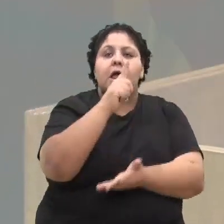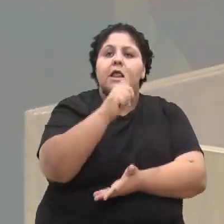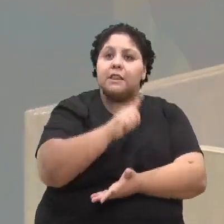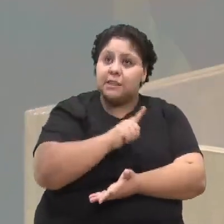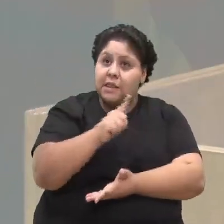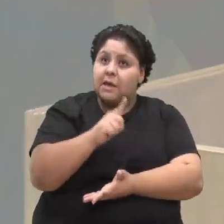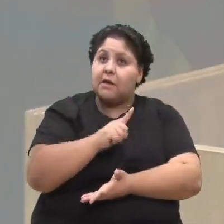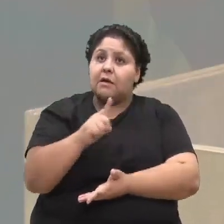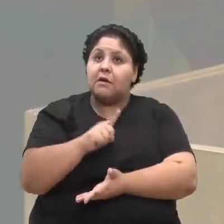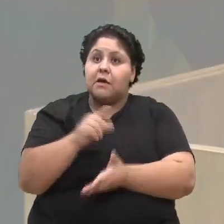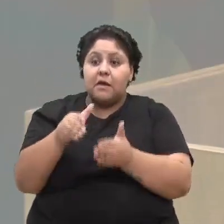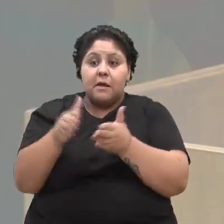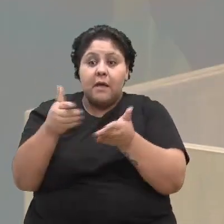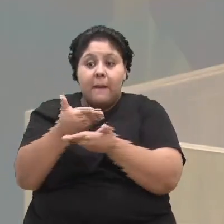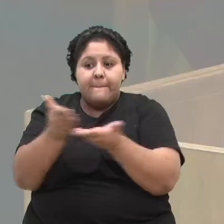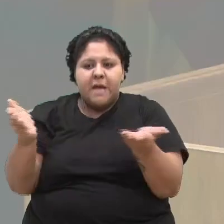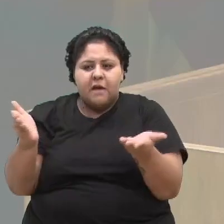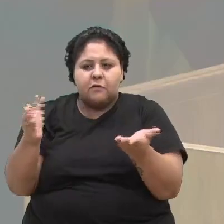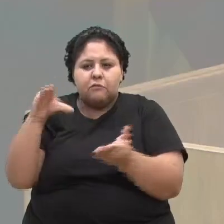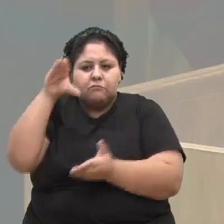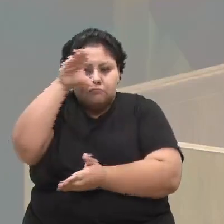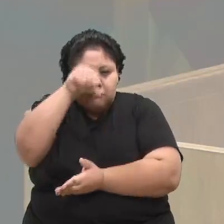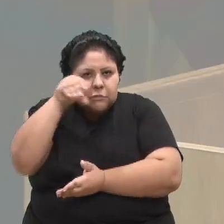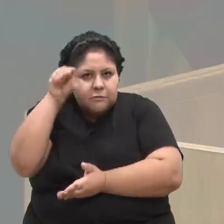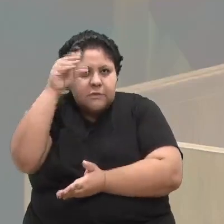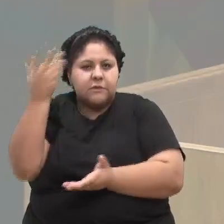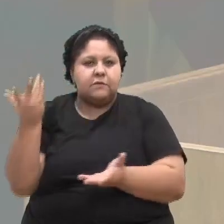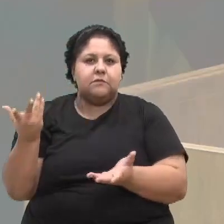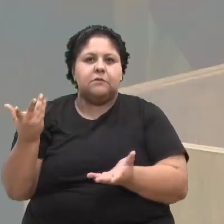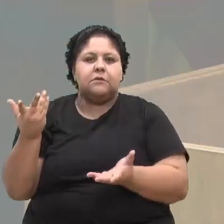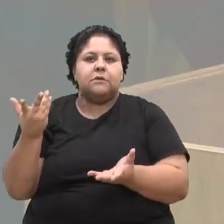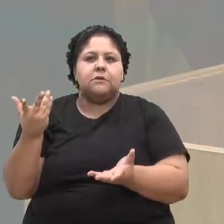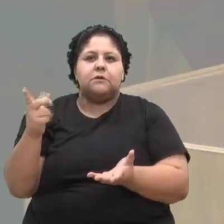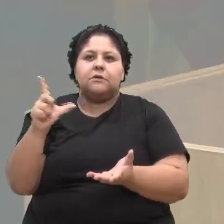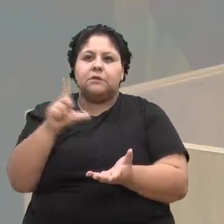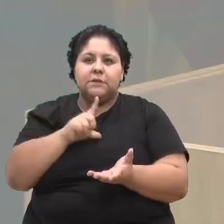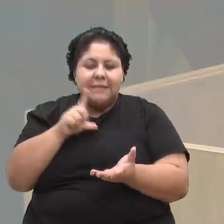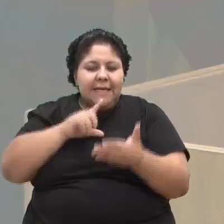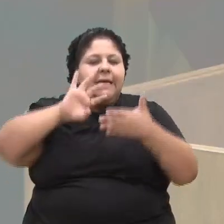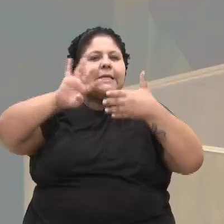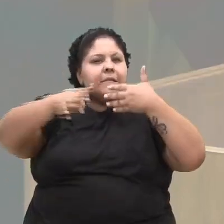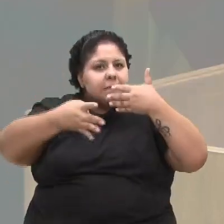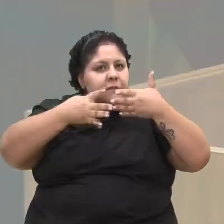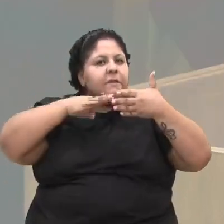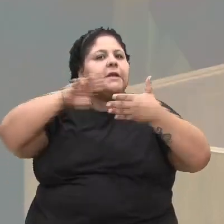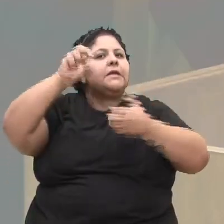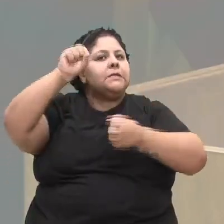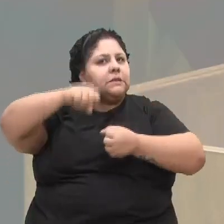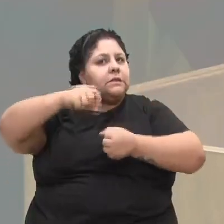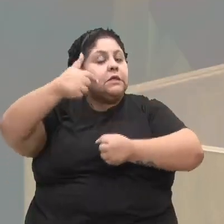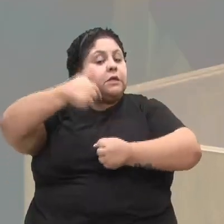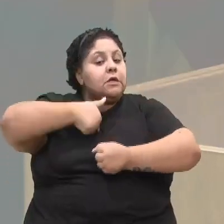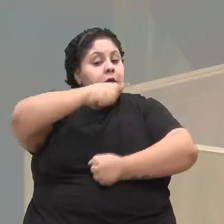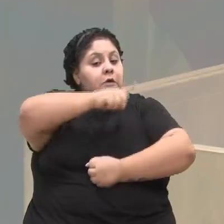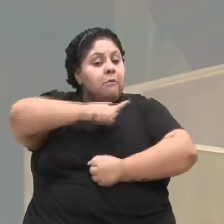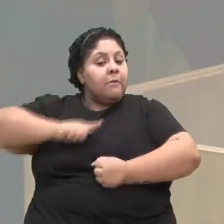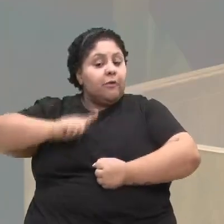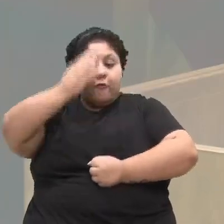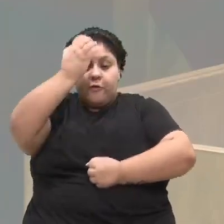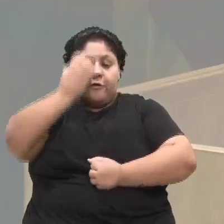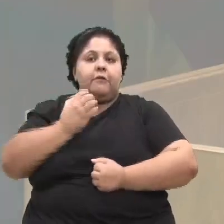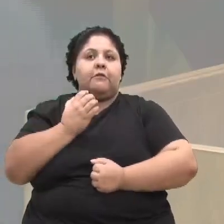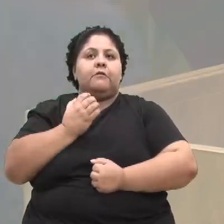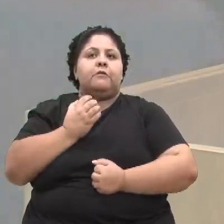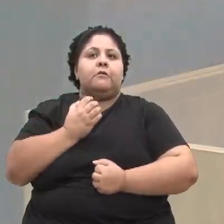sim aberto uma sindicância. Tem que haver sim a transparência. E para mim, governo sério